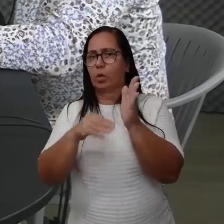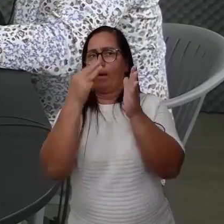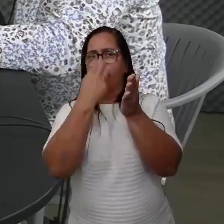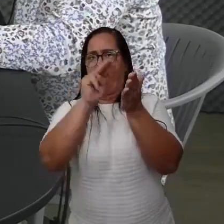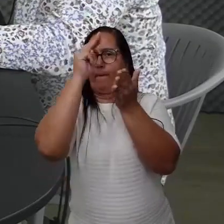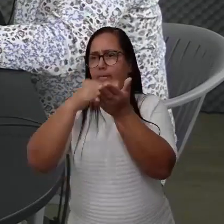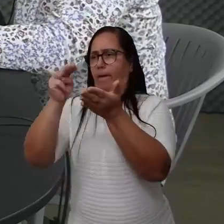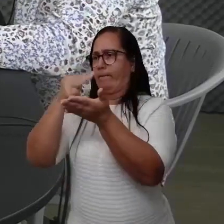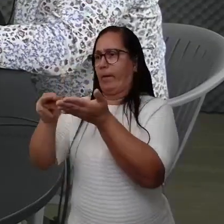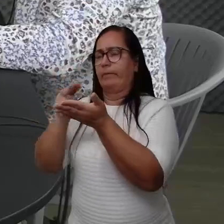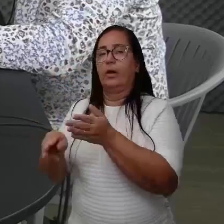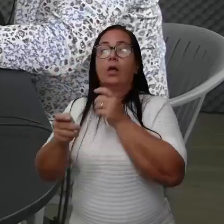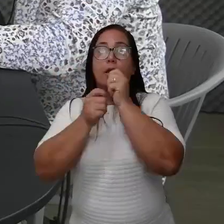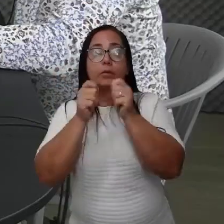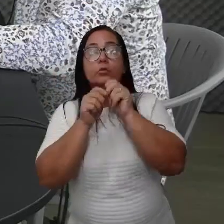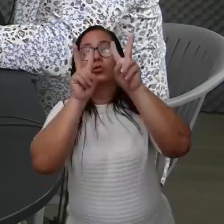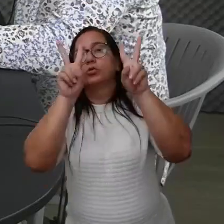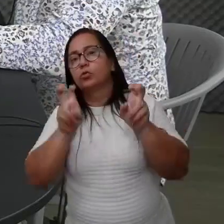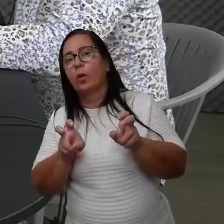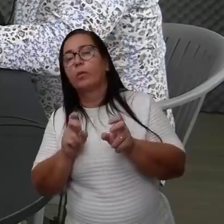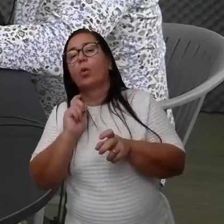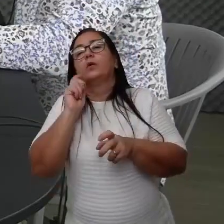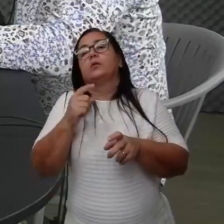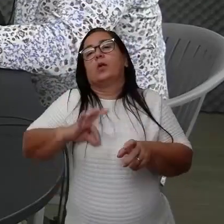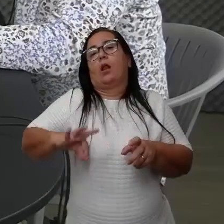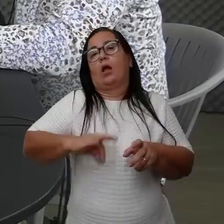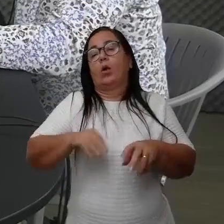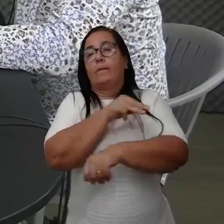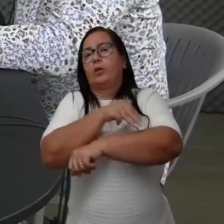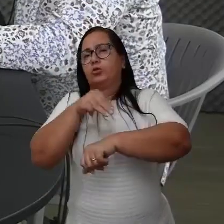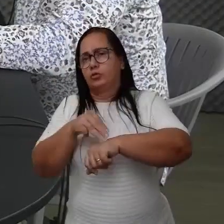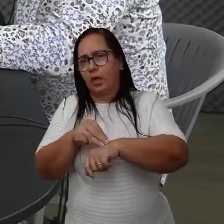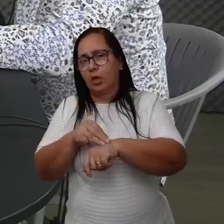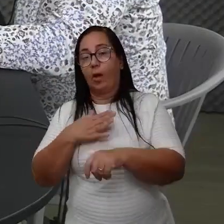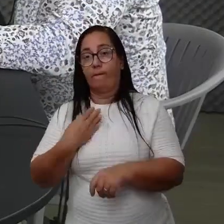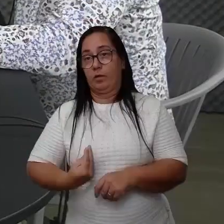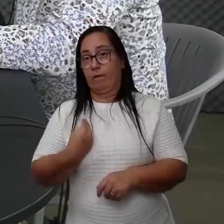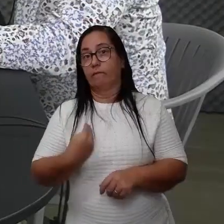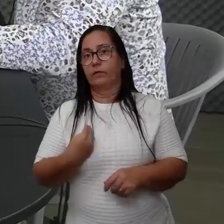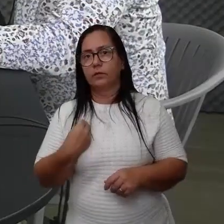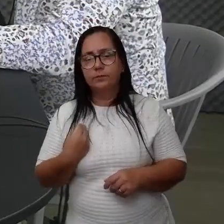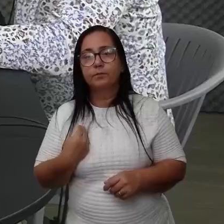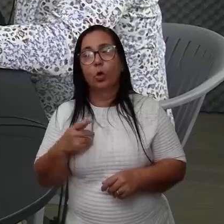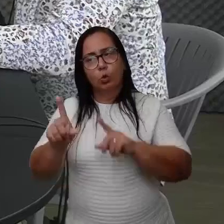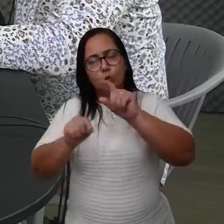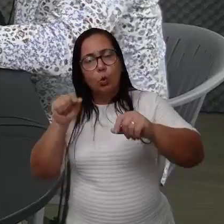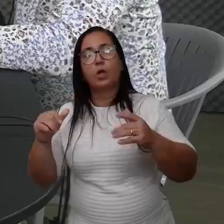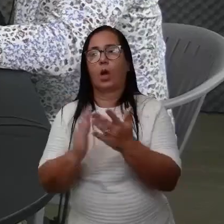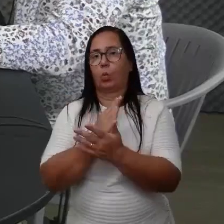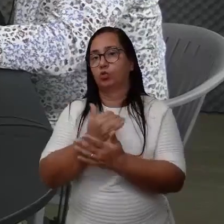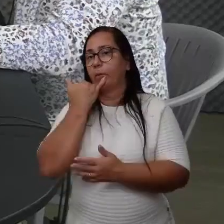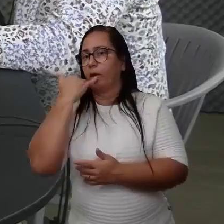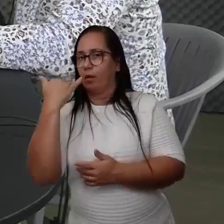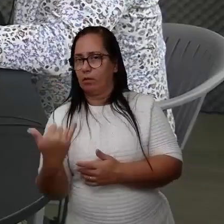do magistério. Você podia me dizer se você paga e quanto paga. Isso adiantou minha vida, claro, que aí eu escolhi alguns para ligar, mas então,